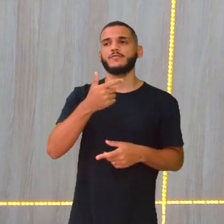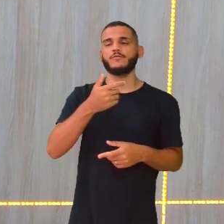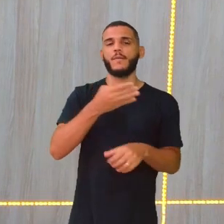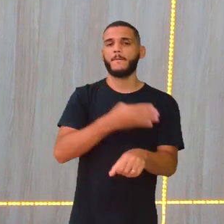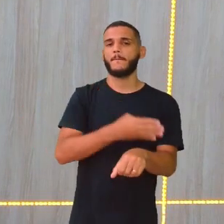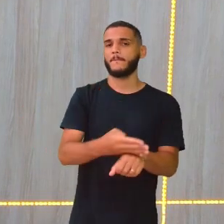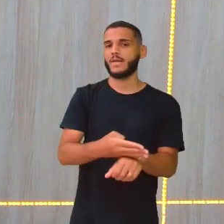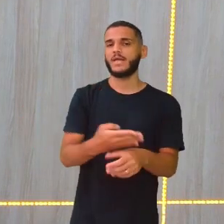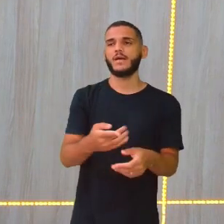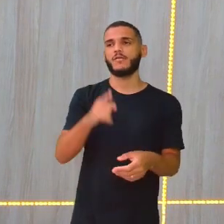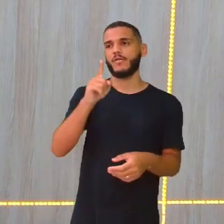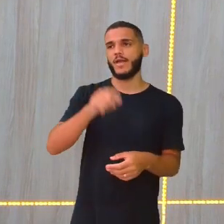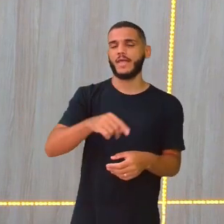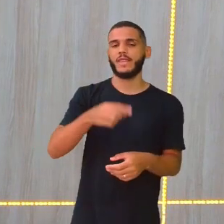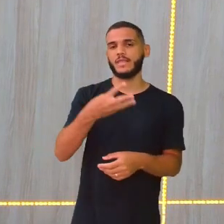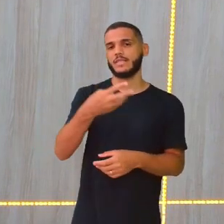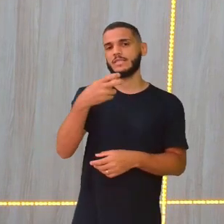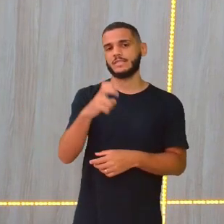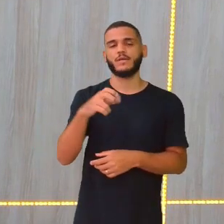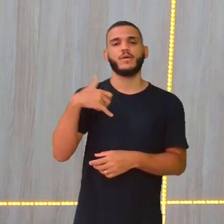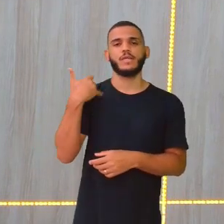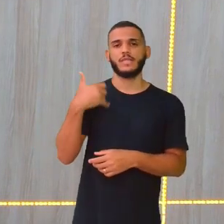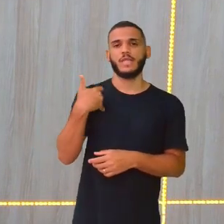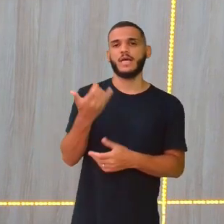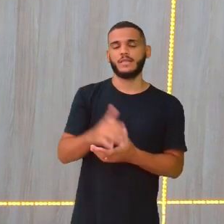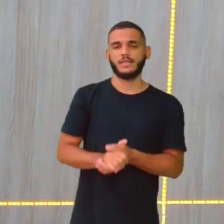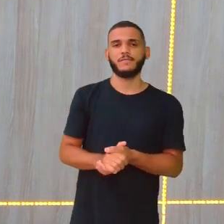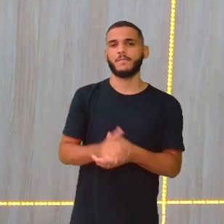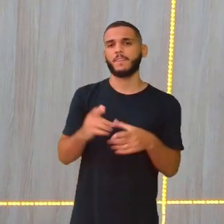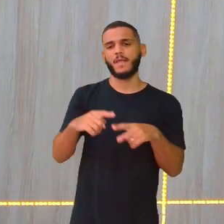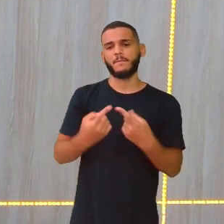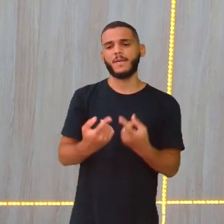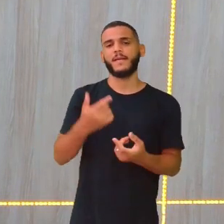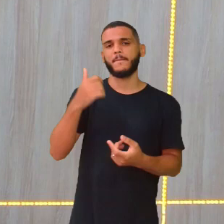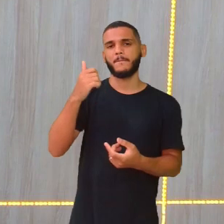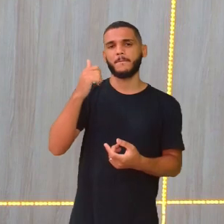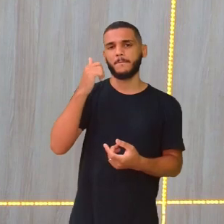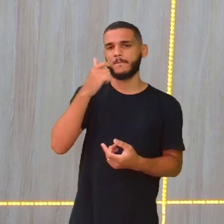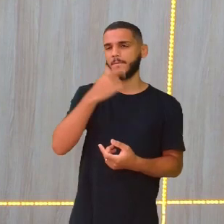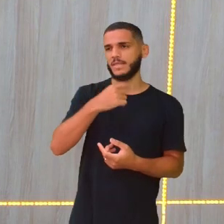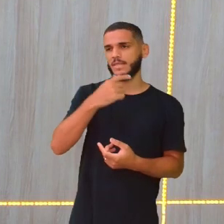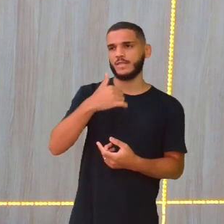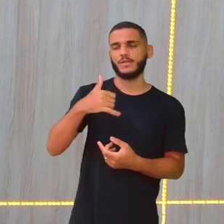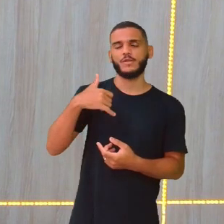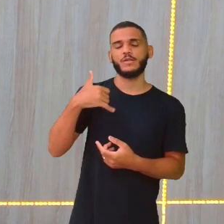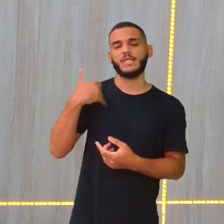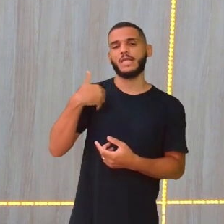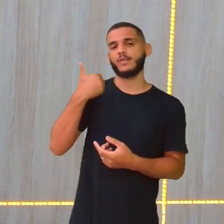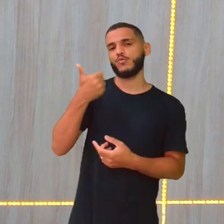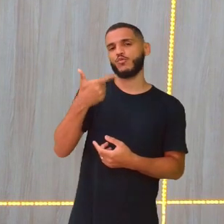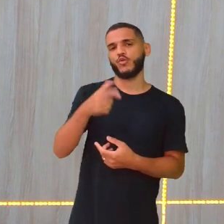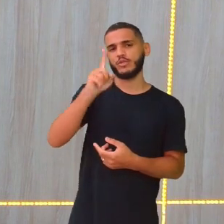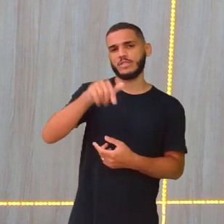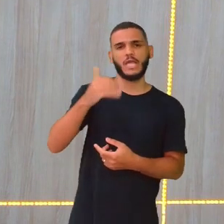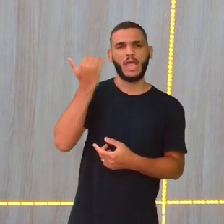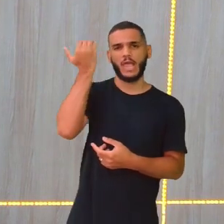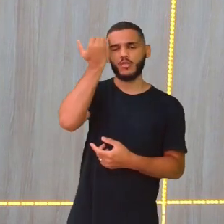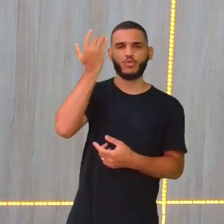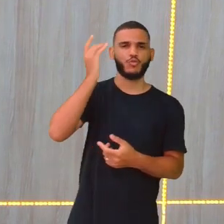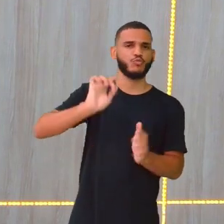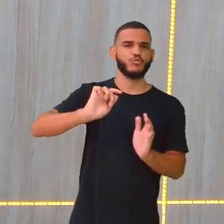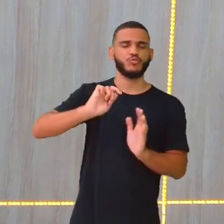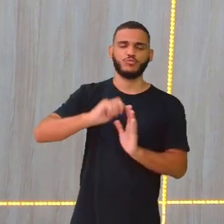35 anos são considerados garotos, meninos negros de 12 anos já são adultos. Então, por quê? Porque é por causa